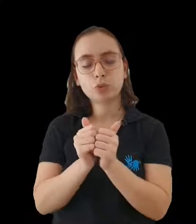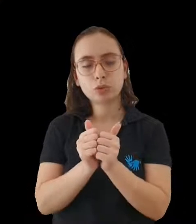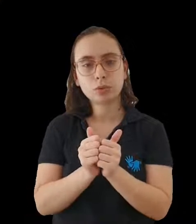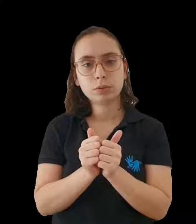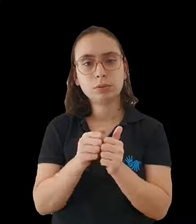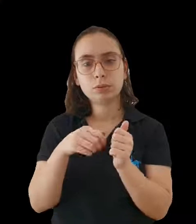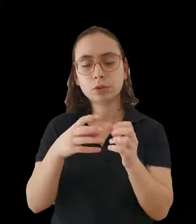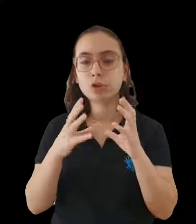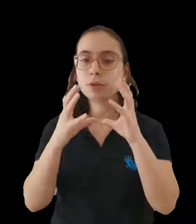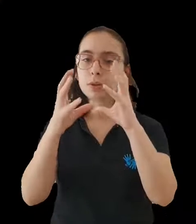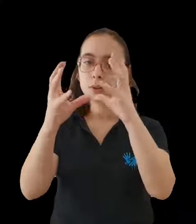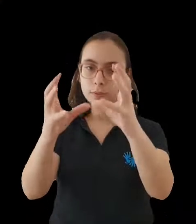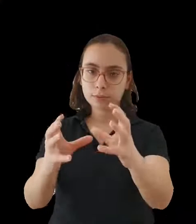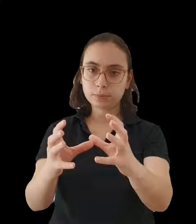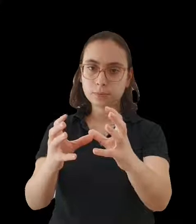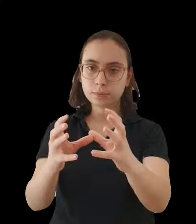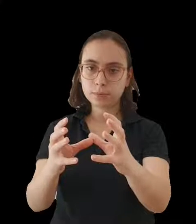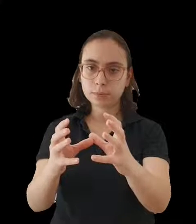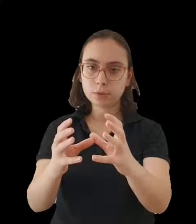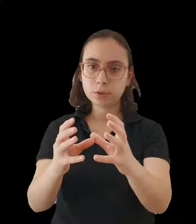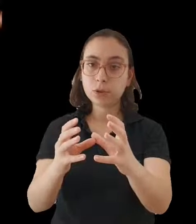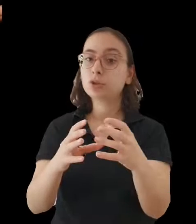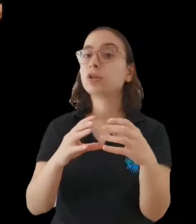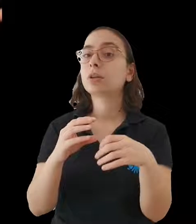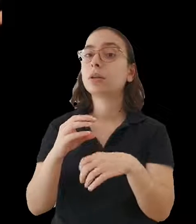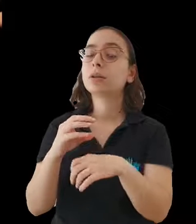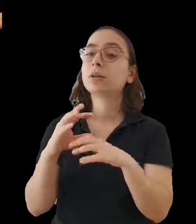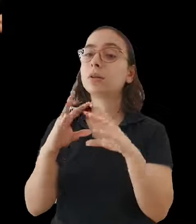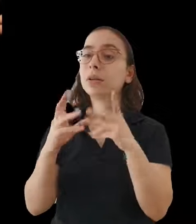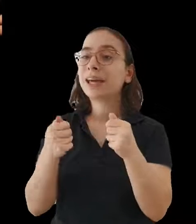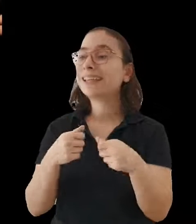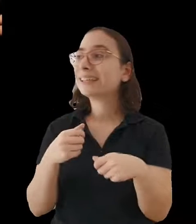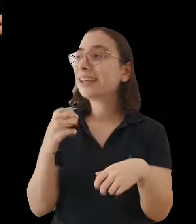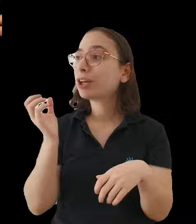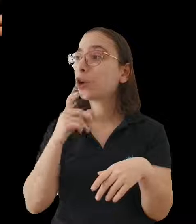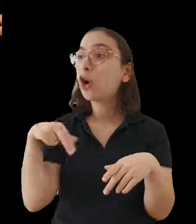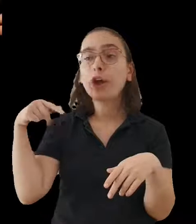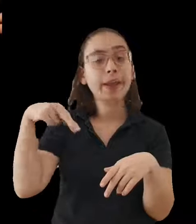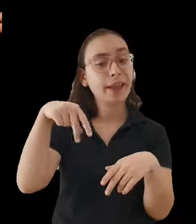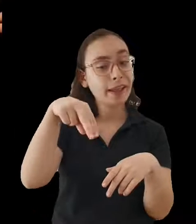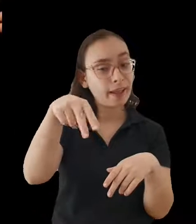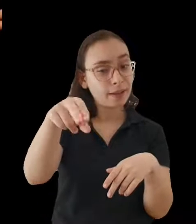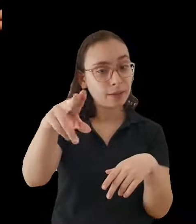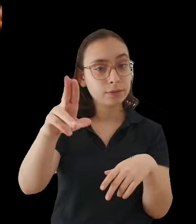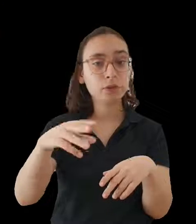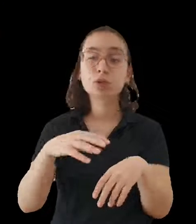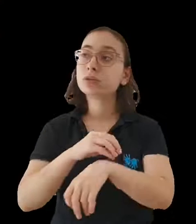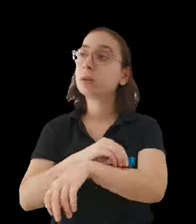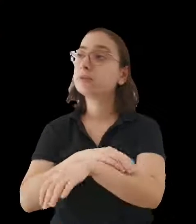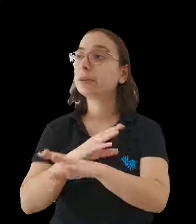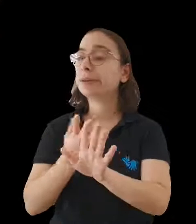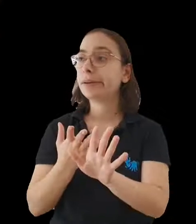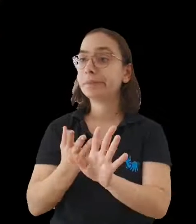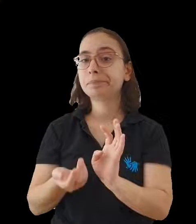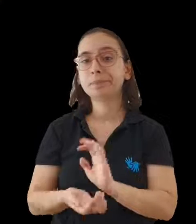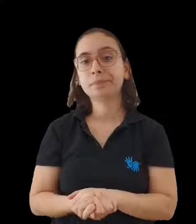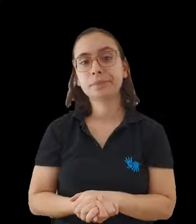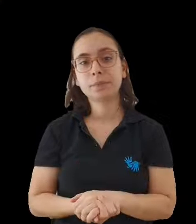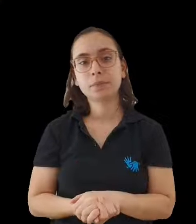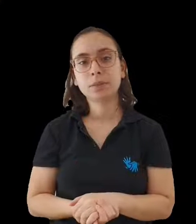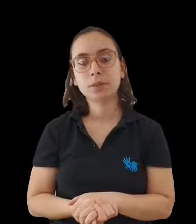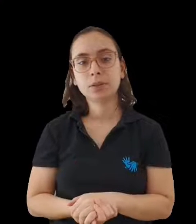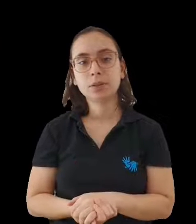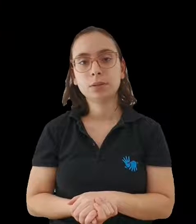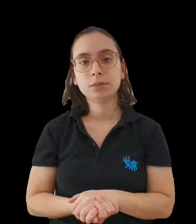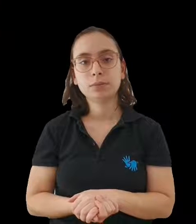bola para ela. Só que quando o sapo entrega a bola, ela sai correndo e deixa o sapo lá. Isso. Não precisa fazer